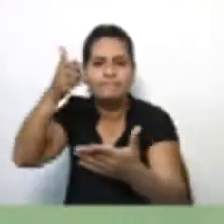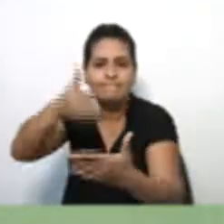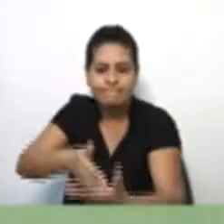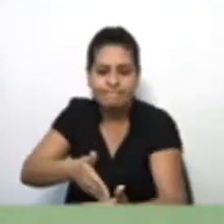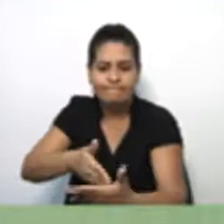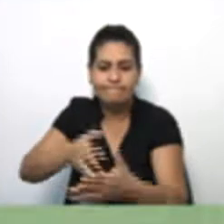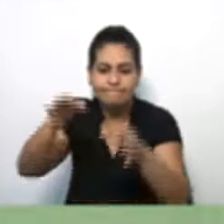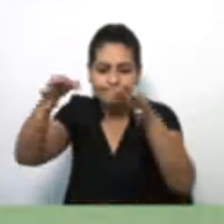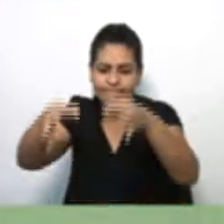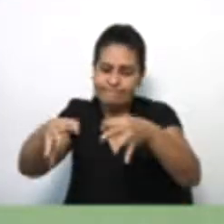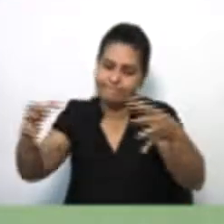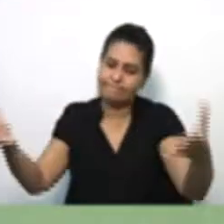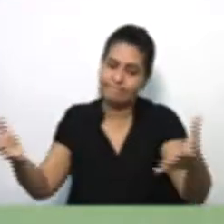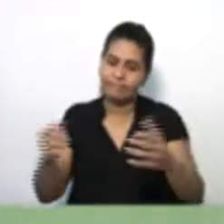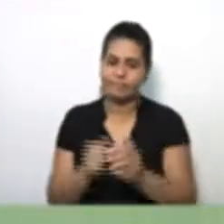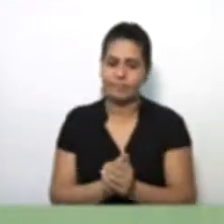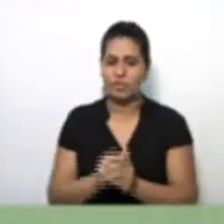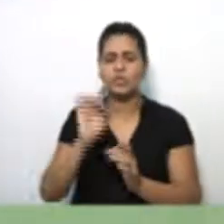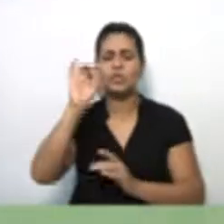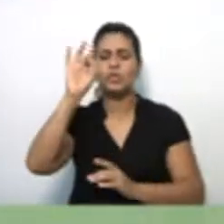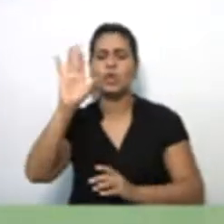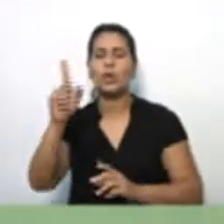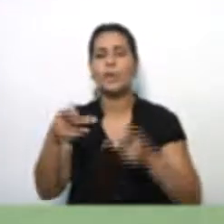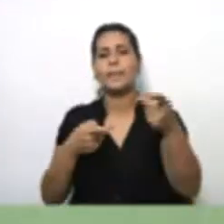O resultado futuro. Pessoal,